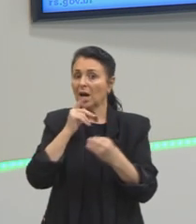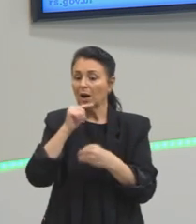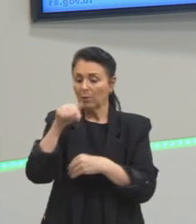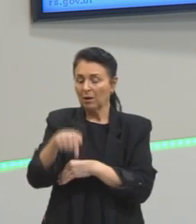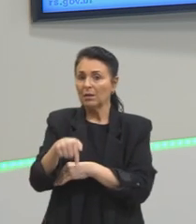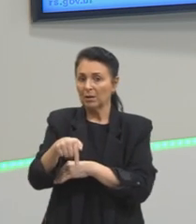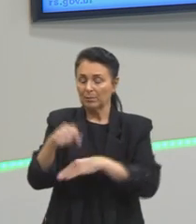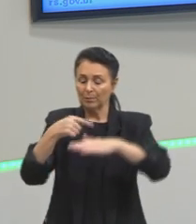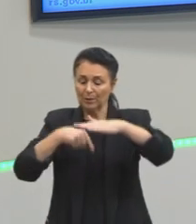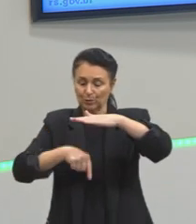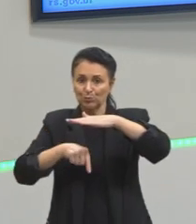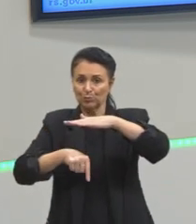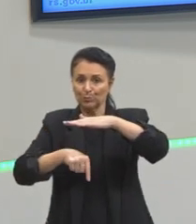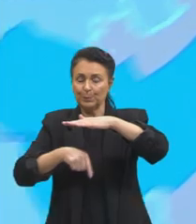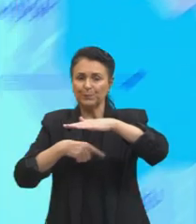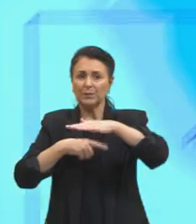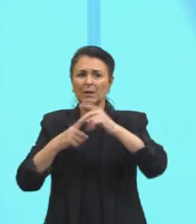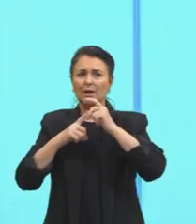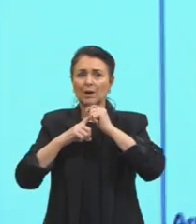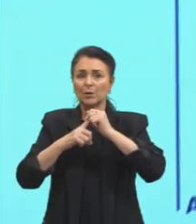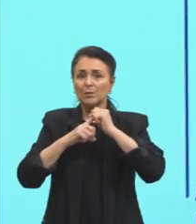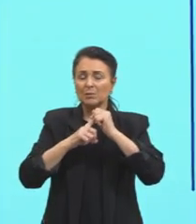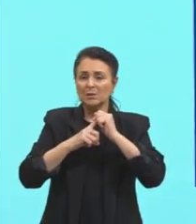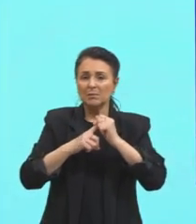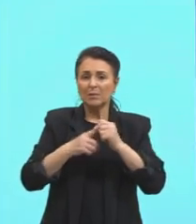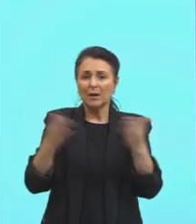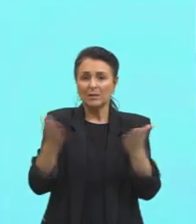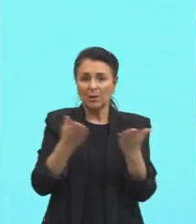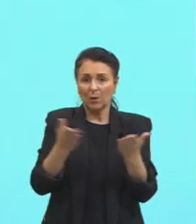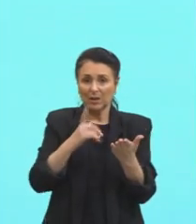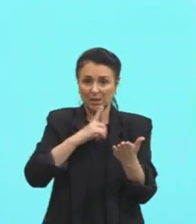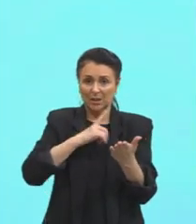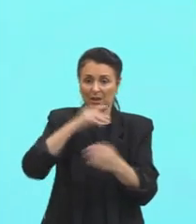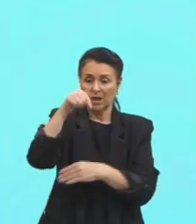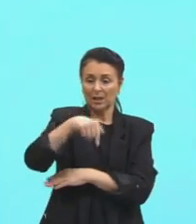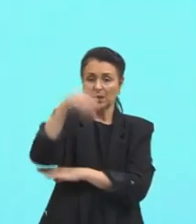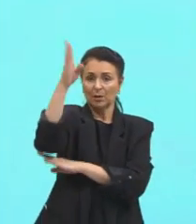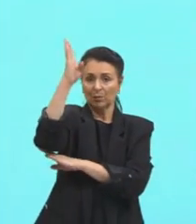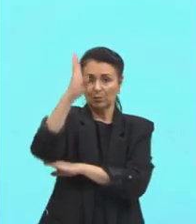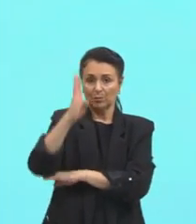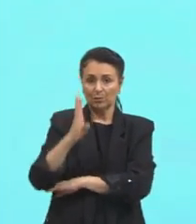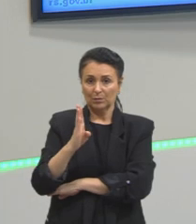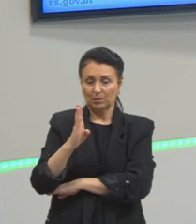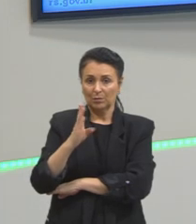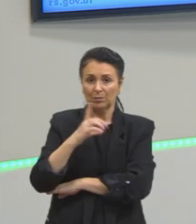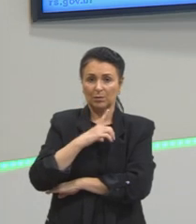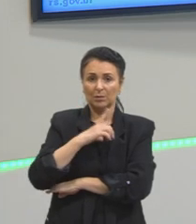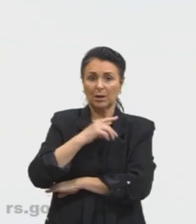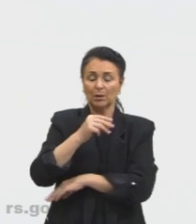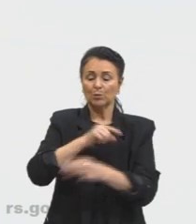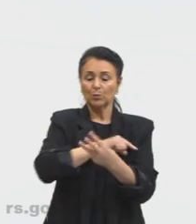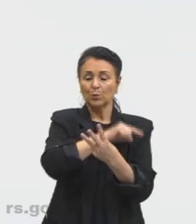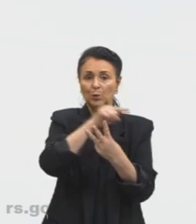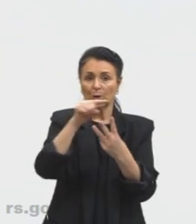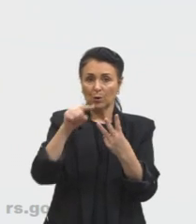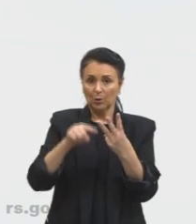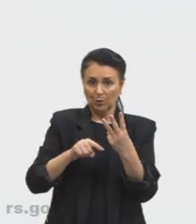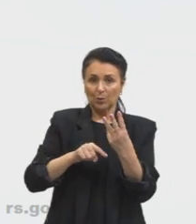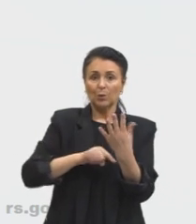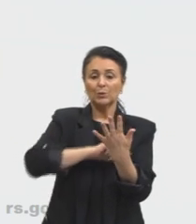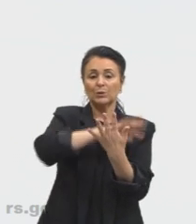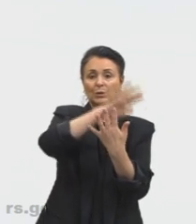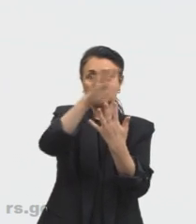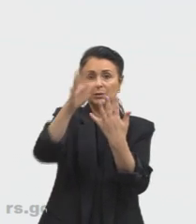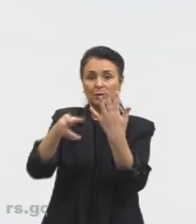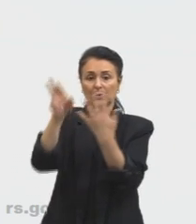vamos ver aqui ó os principais aquíferos que nós temos o Brasil tá nós temos então esses três grandes aquíferos aqui na